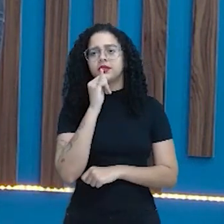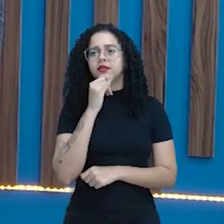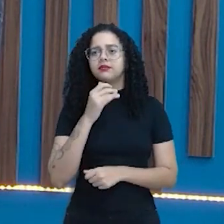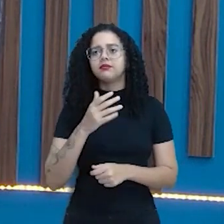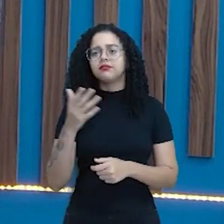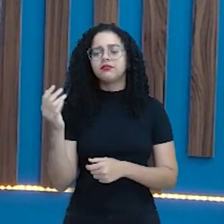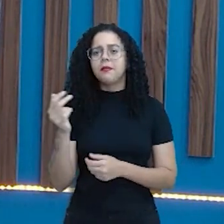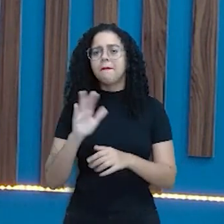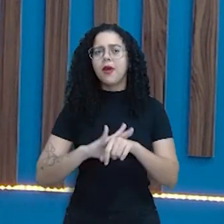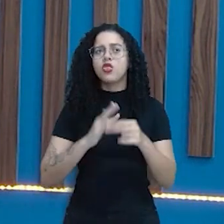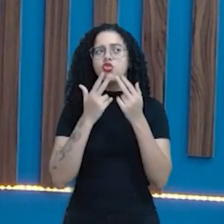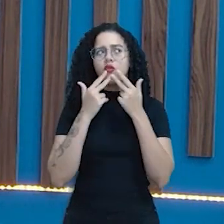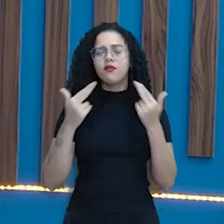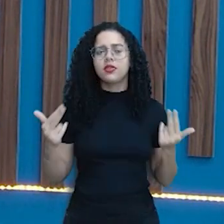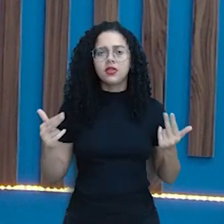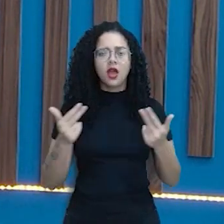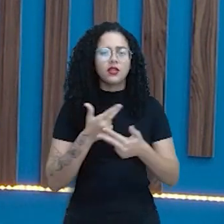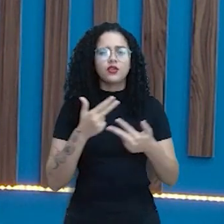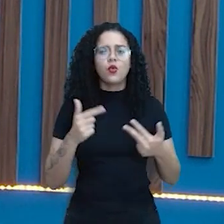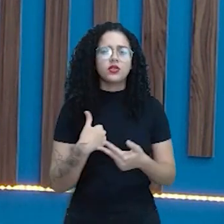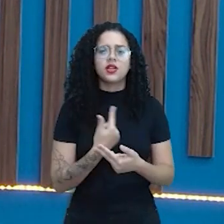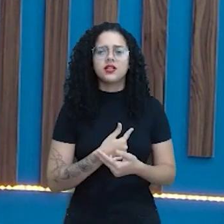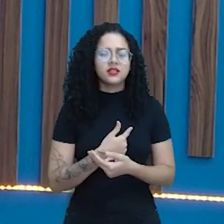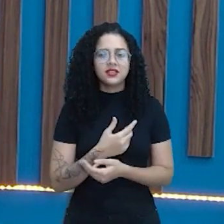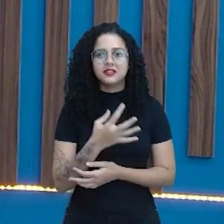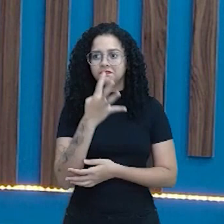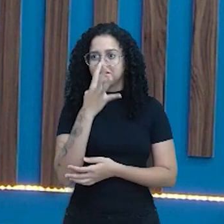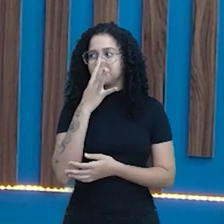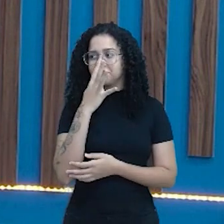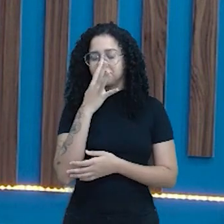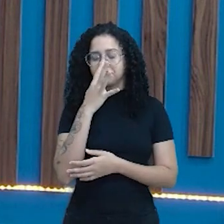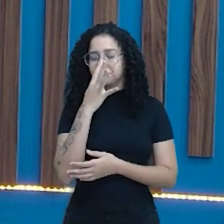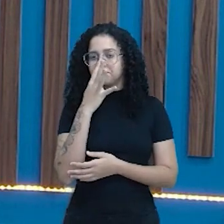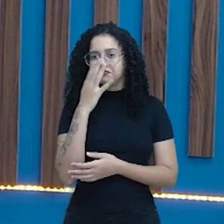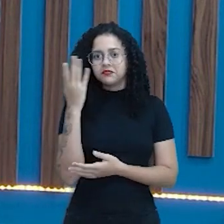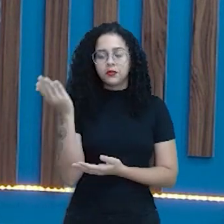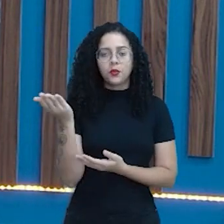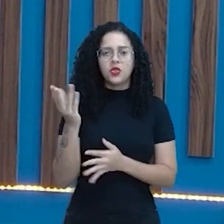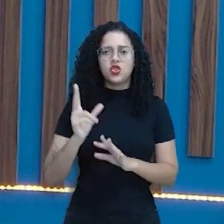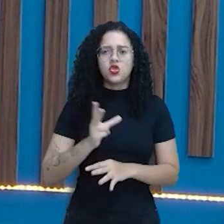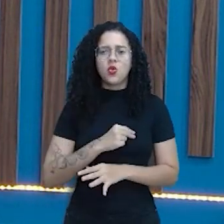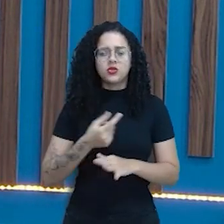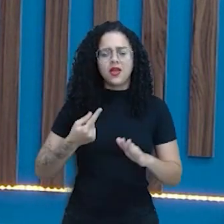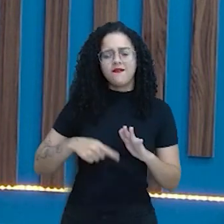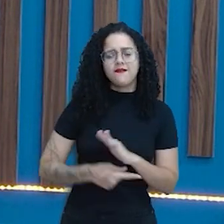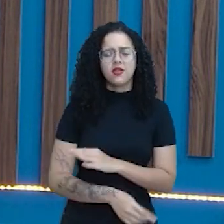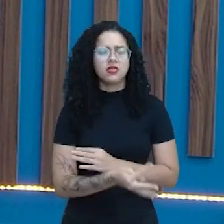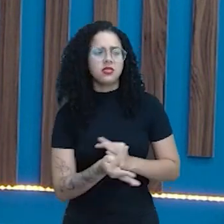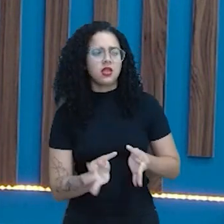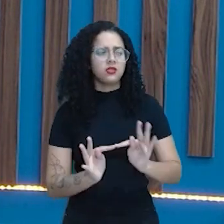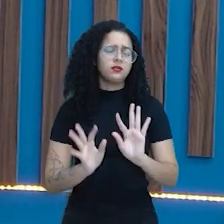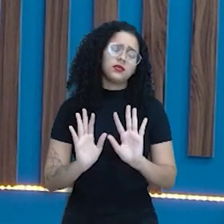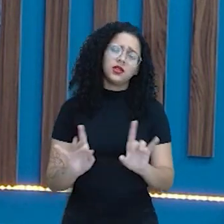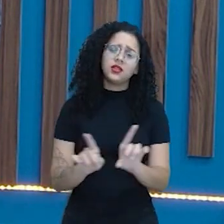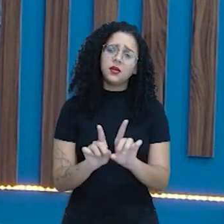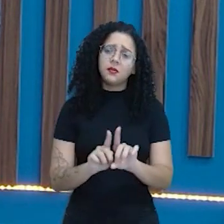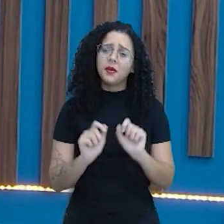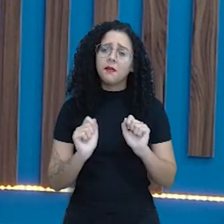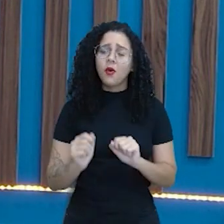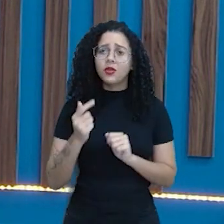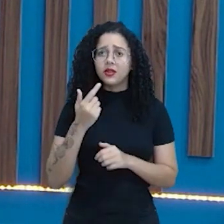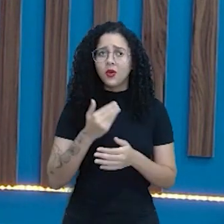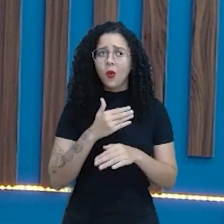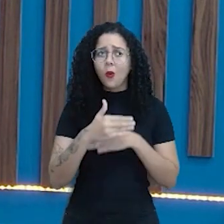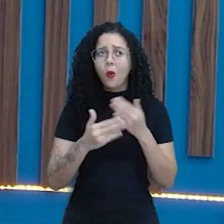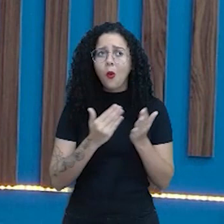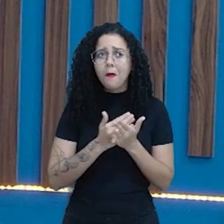trazendo novidades, trazendo coisas que a gente fica vislumbrado, né? Com esses avanços tecnológicos, a gente pode ser levado a pensar